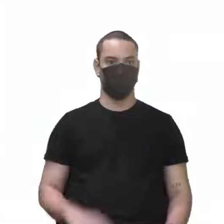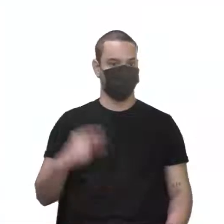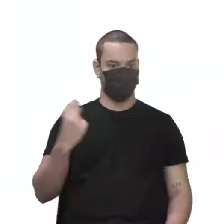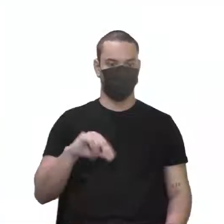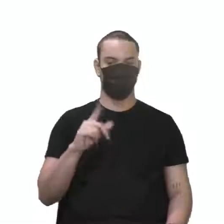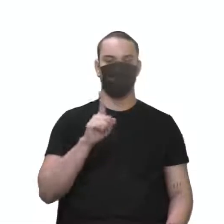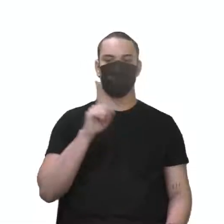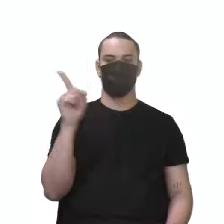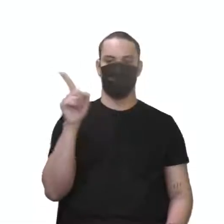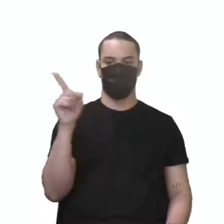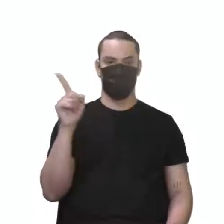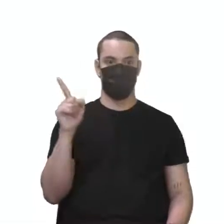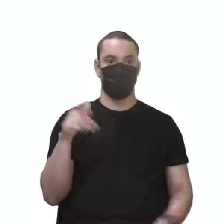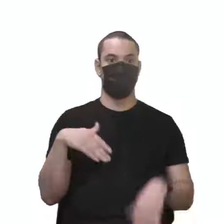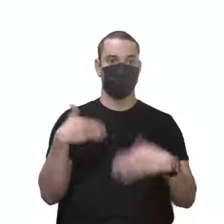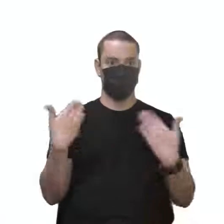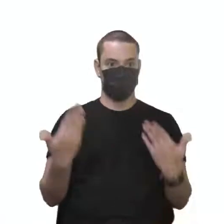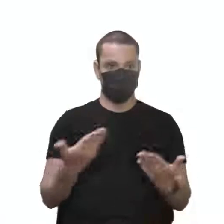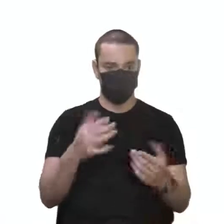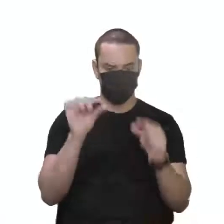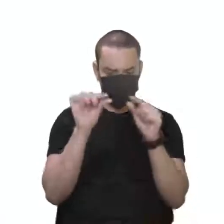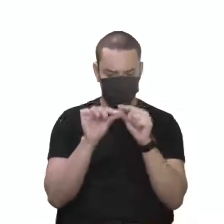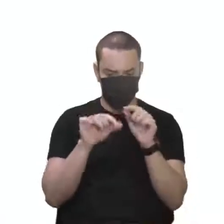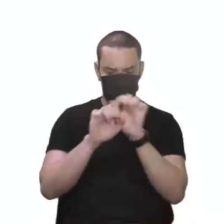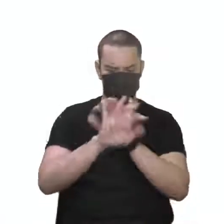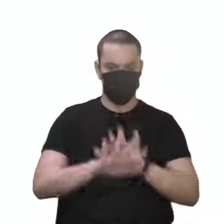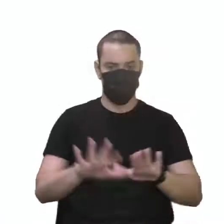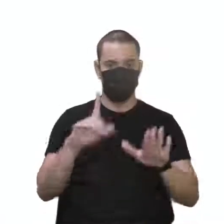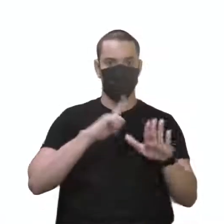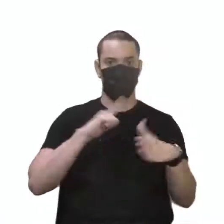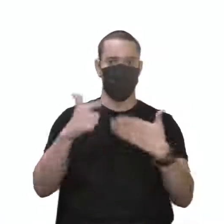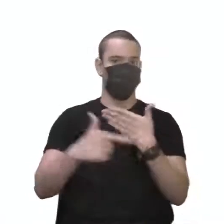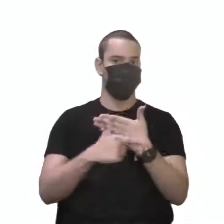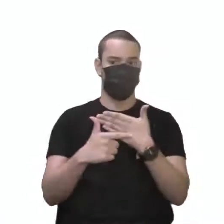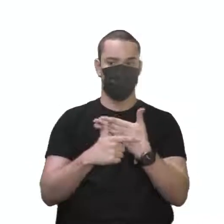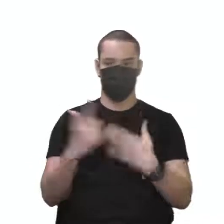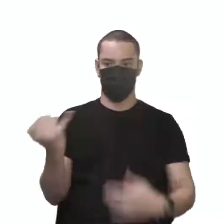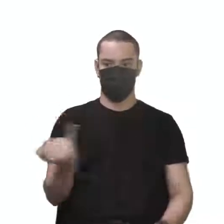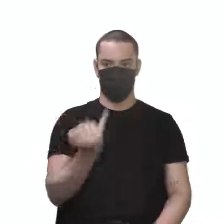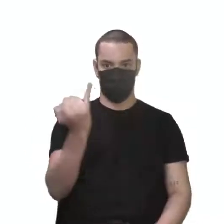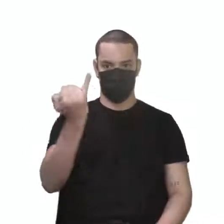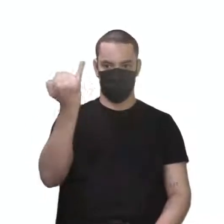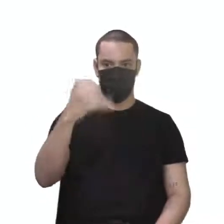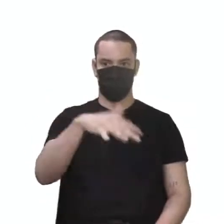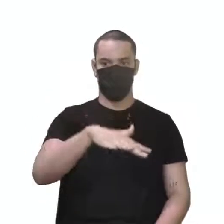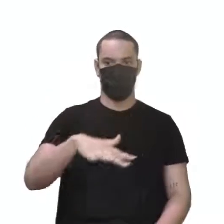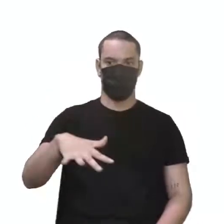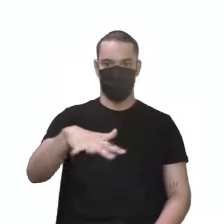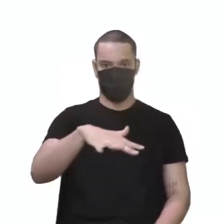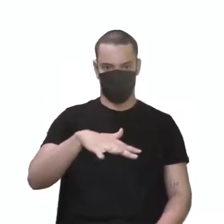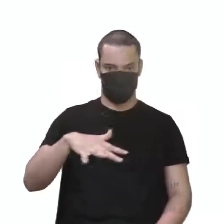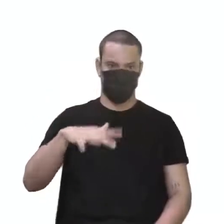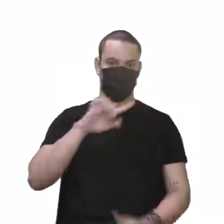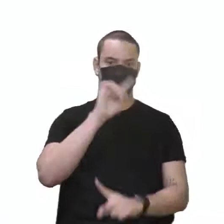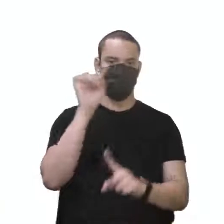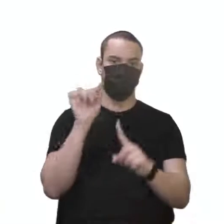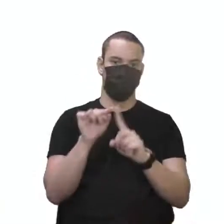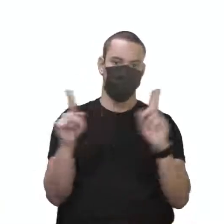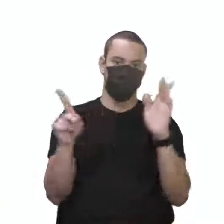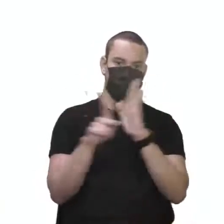Joga lá. Então, os micro-organismos possuem um papel fundamental no ambiente para a